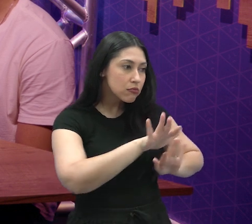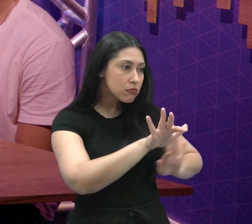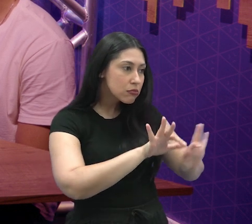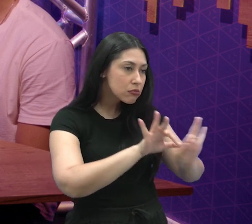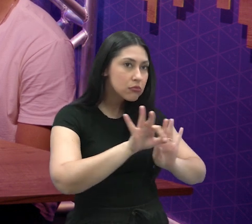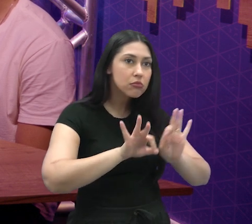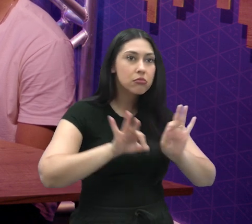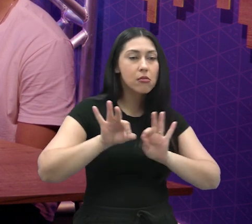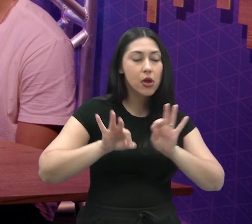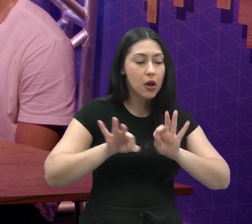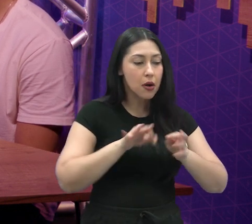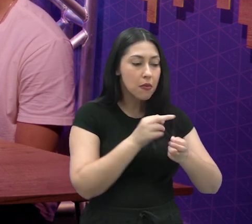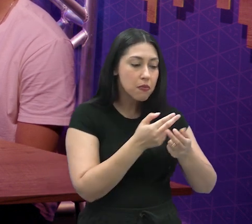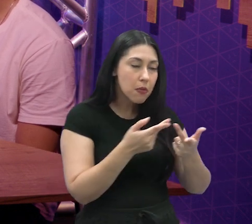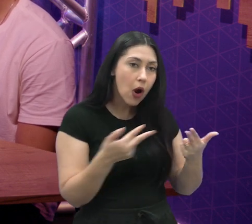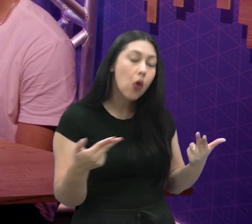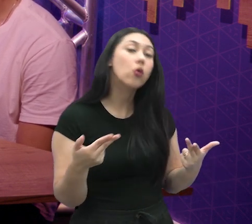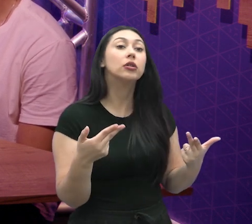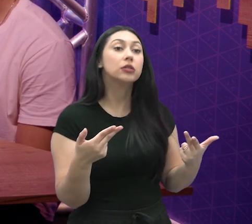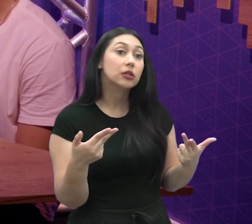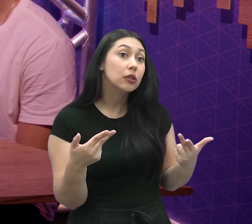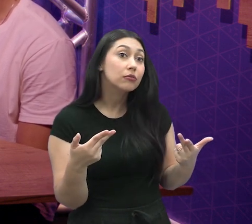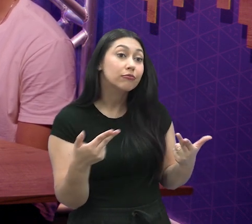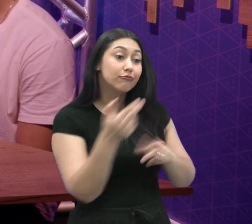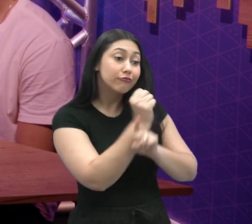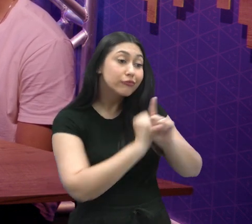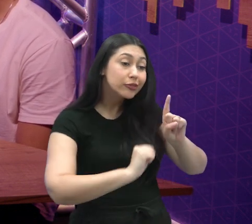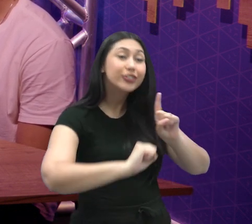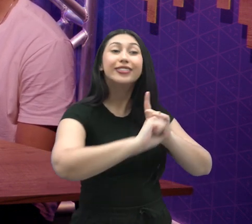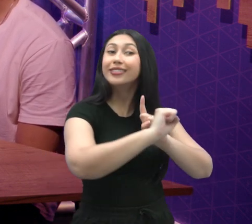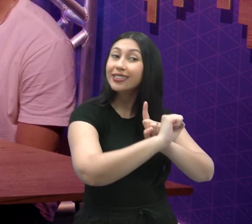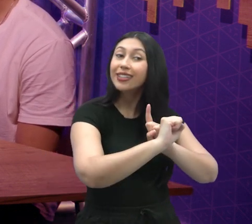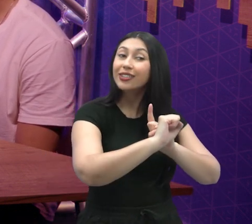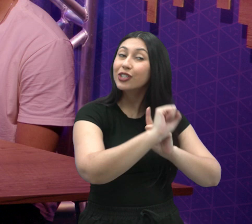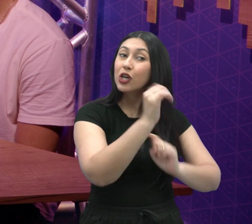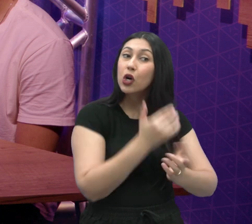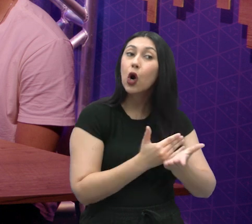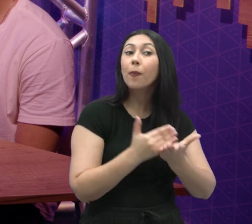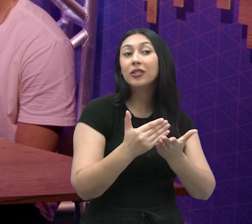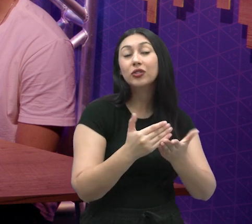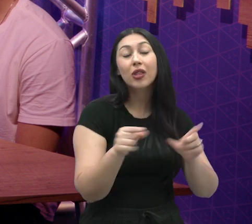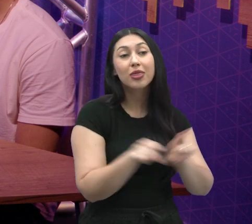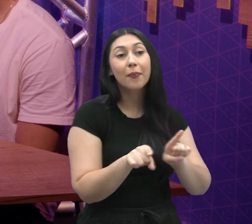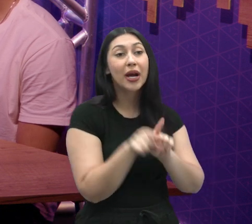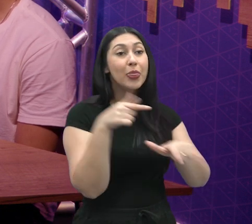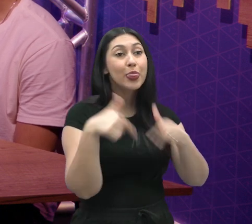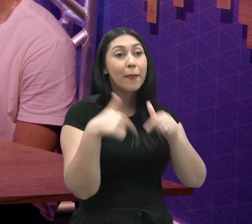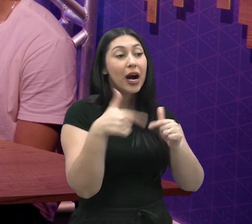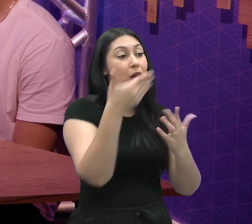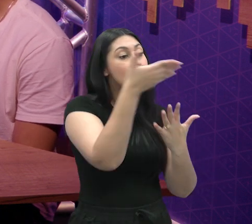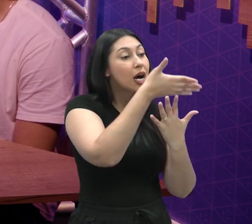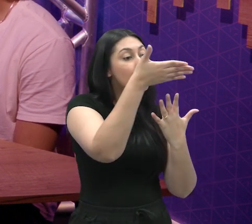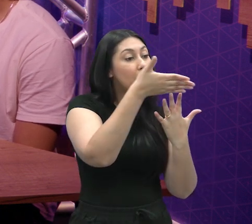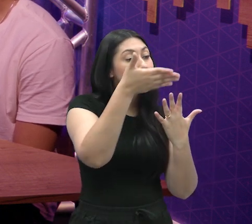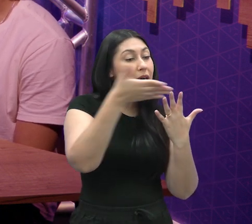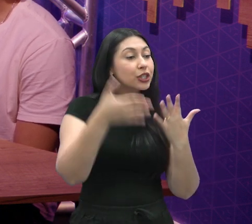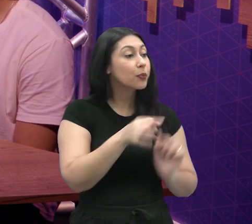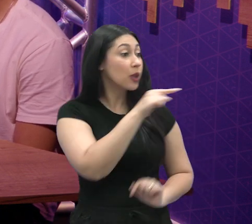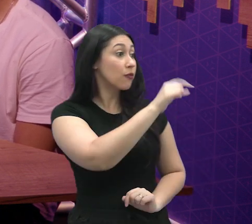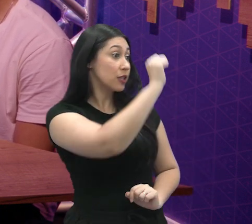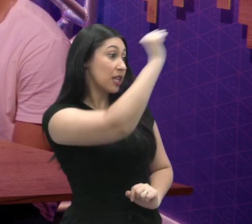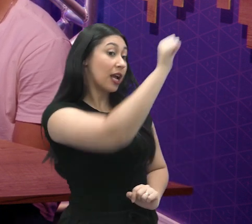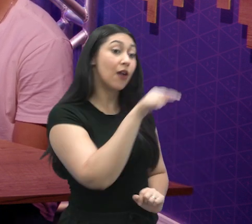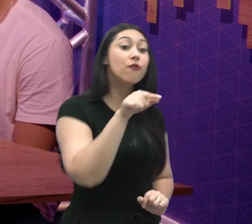lugares e organizar, né, a nossa sociedade mesmo, né? A gente começou a dividir também o conhecimento. Então, uma